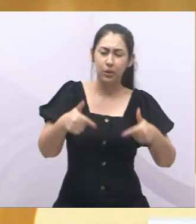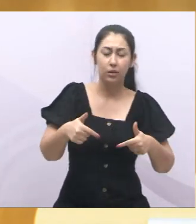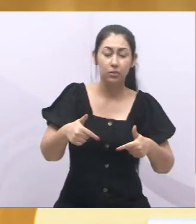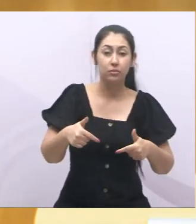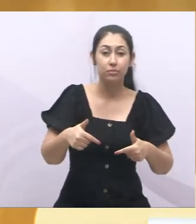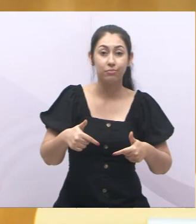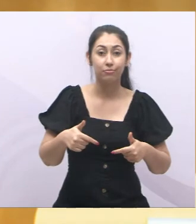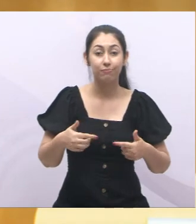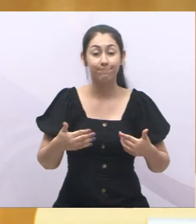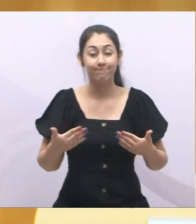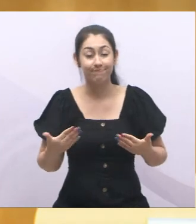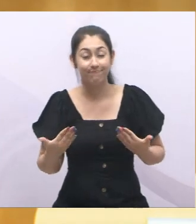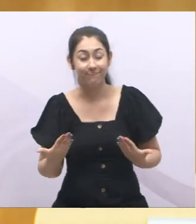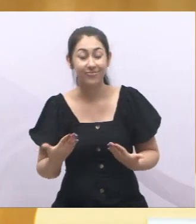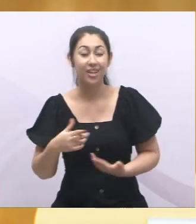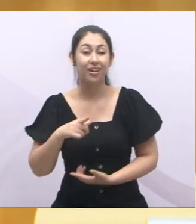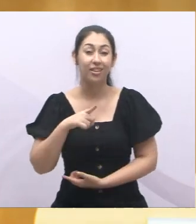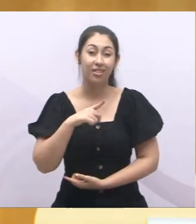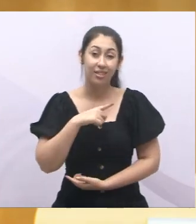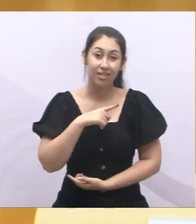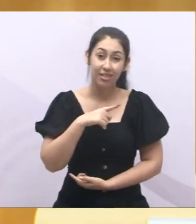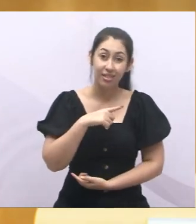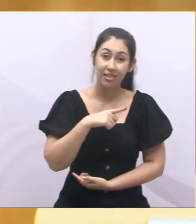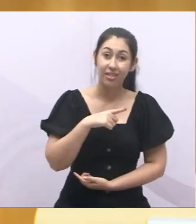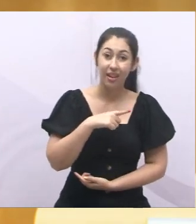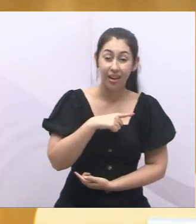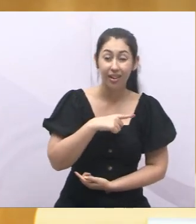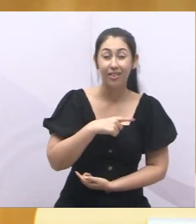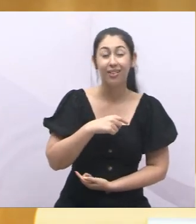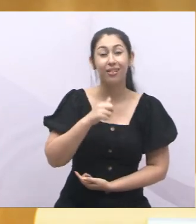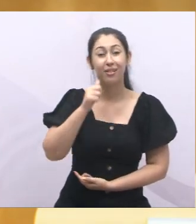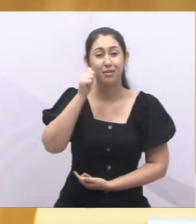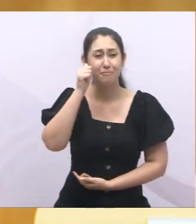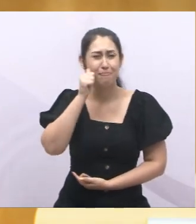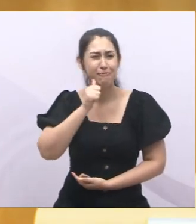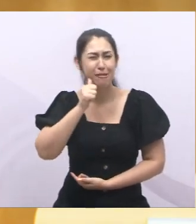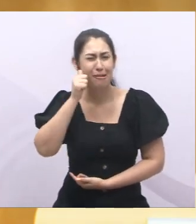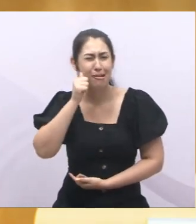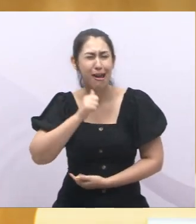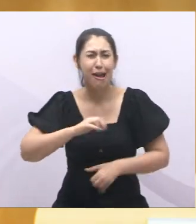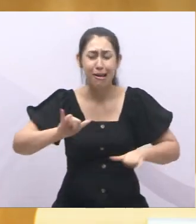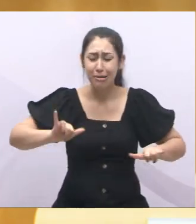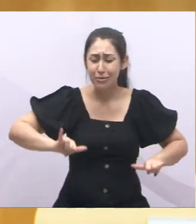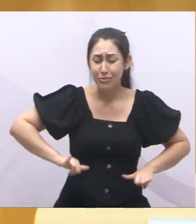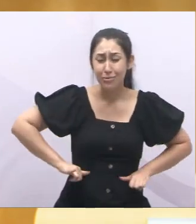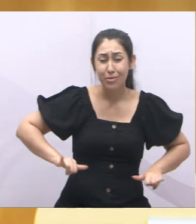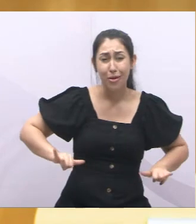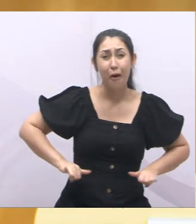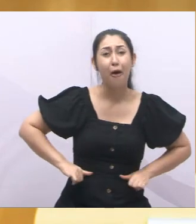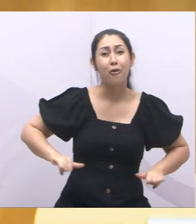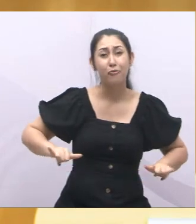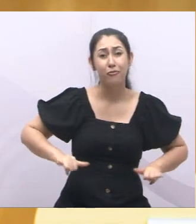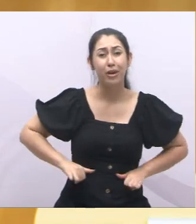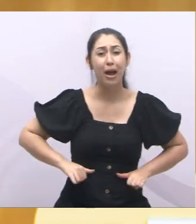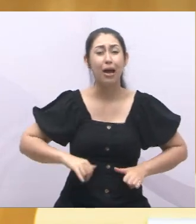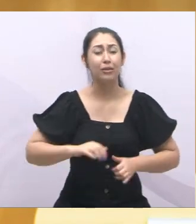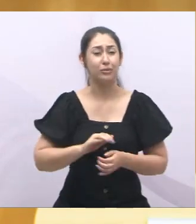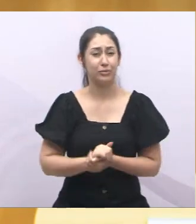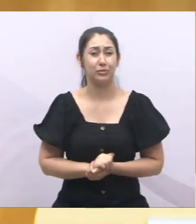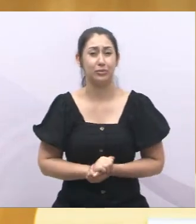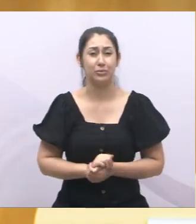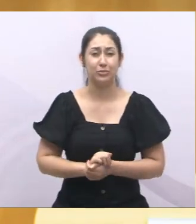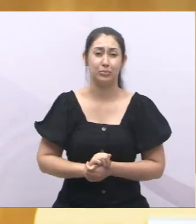ainda convive com a mulher sendo vítima de notícias de jornais